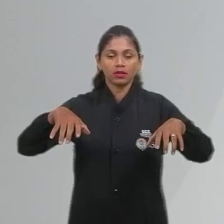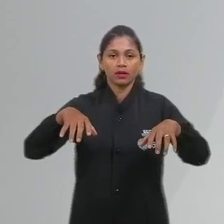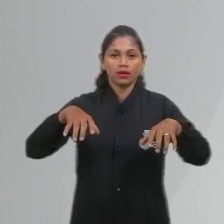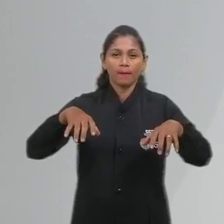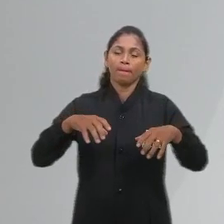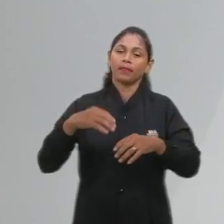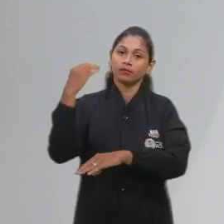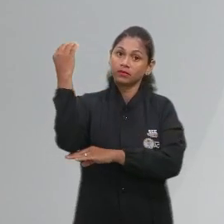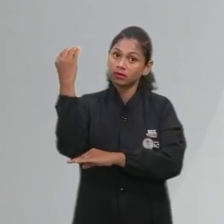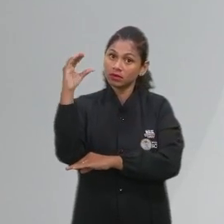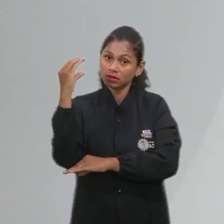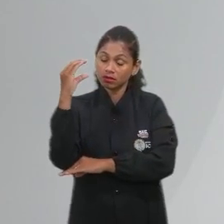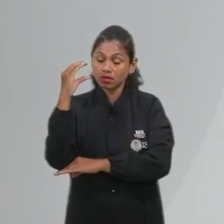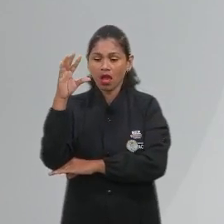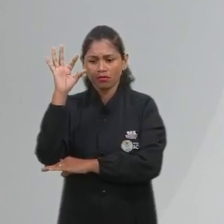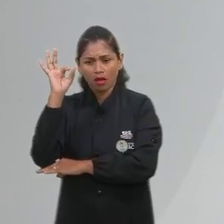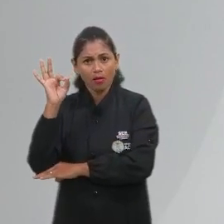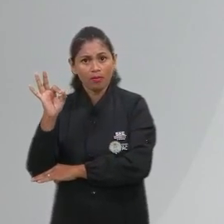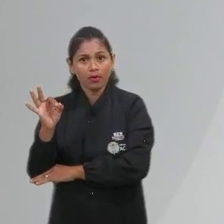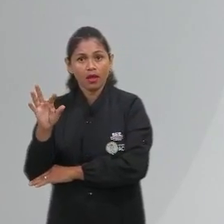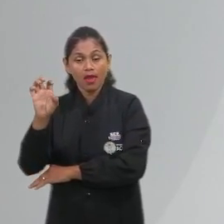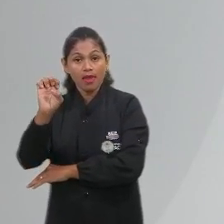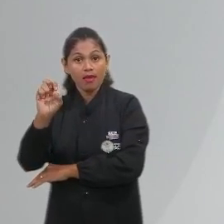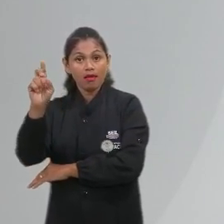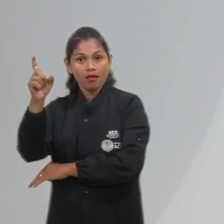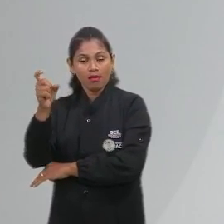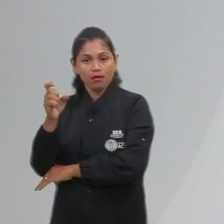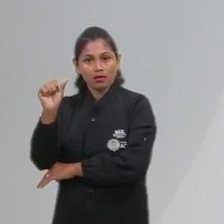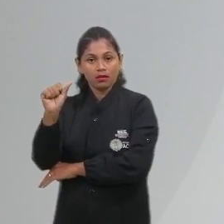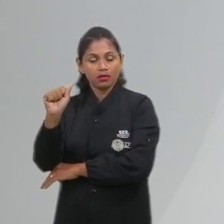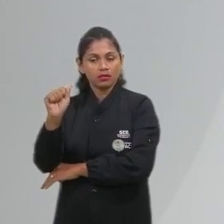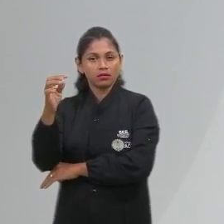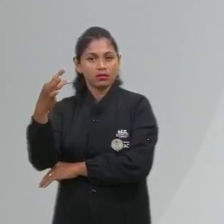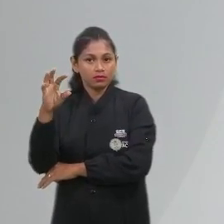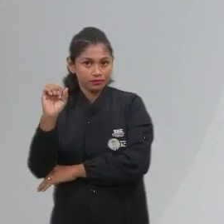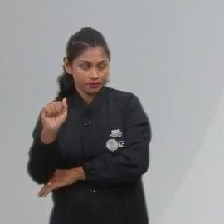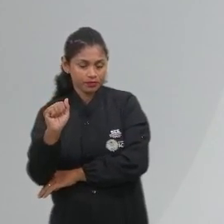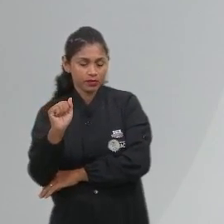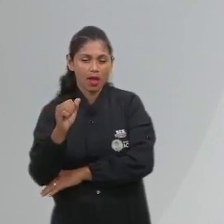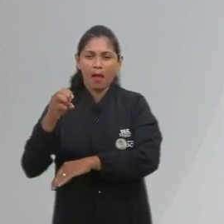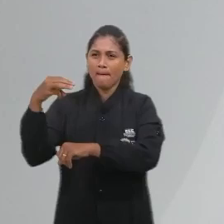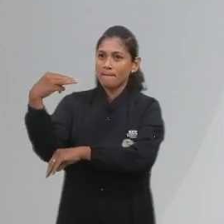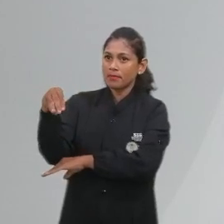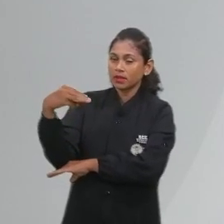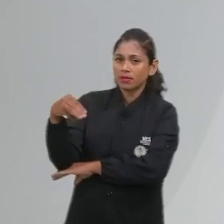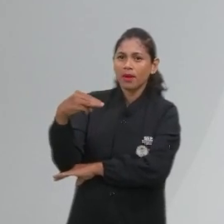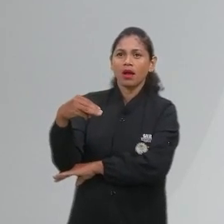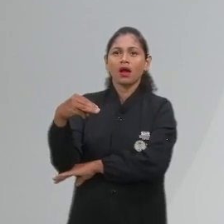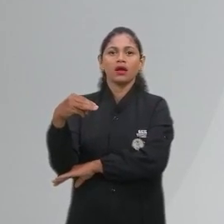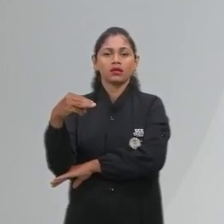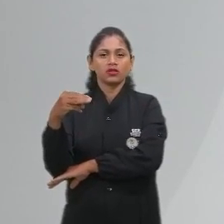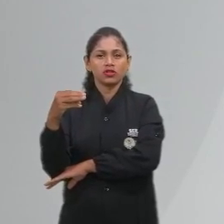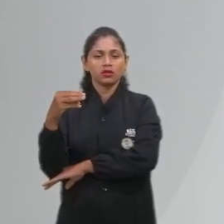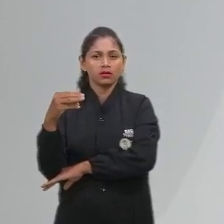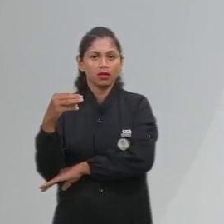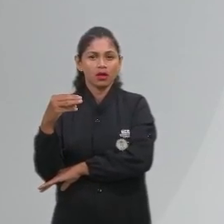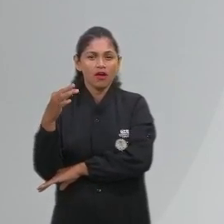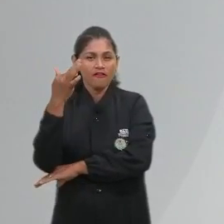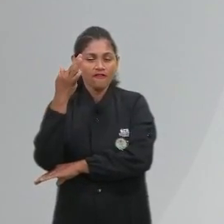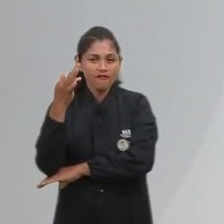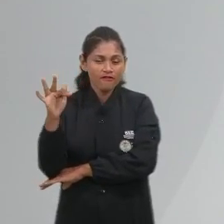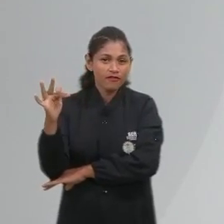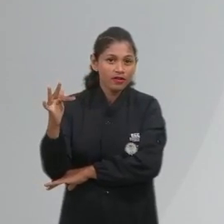em ciências exatas, por exemplo, matemática, física. As ciências da